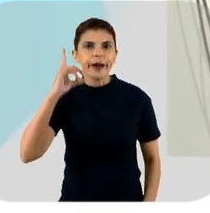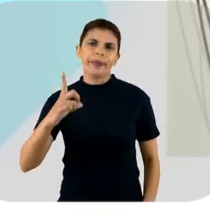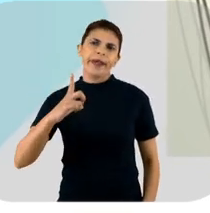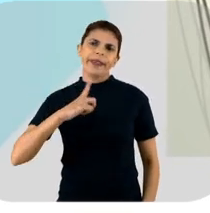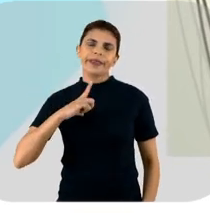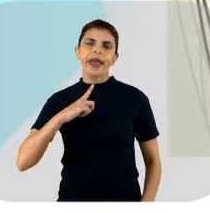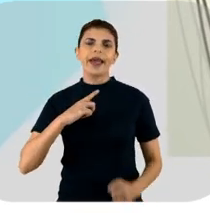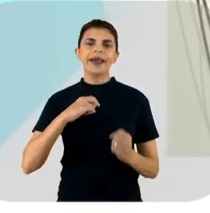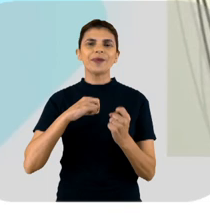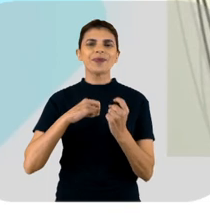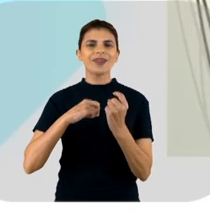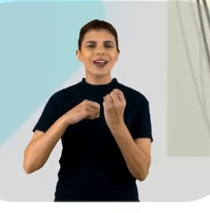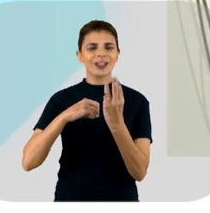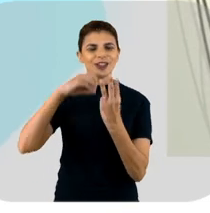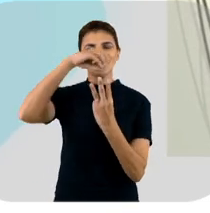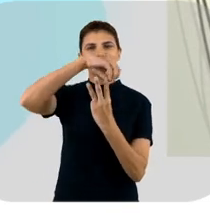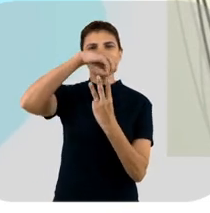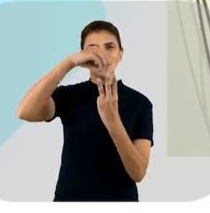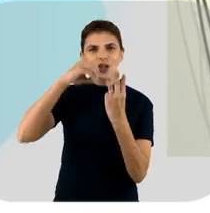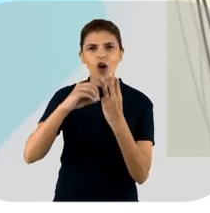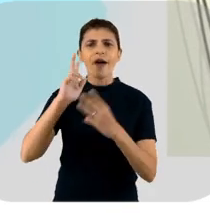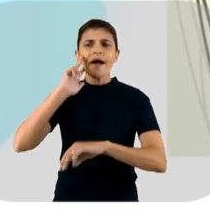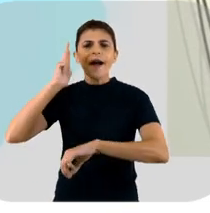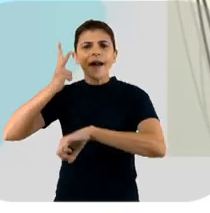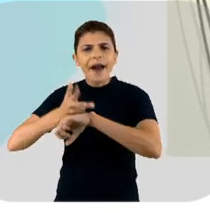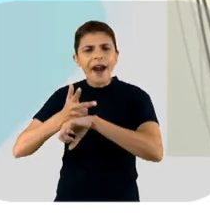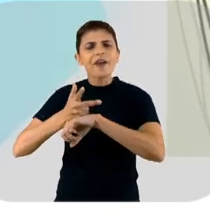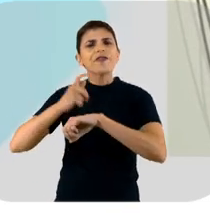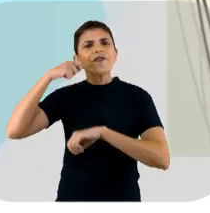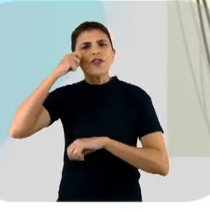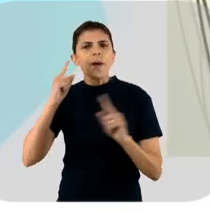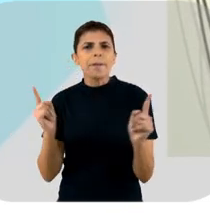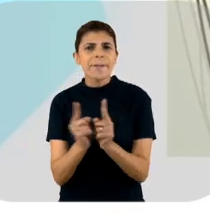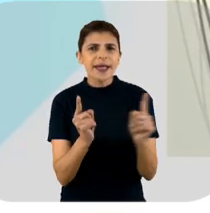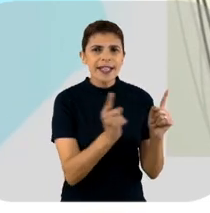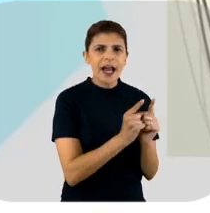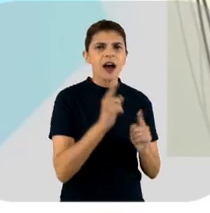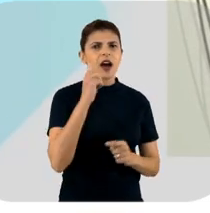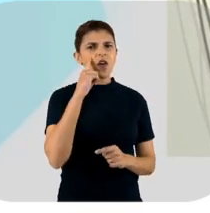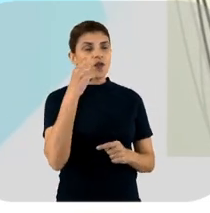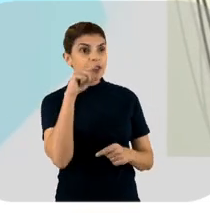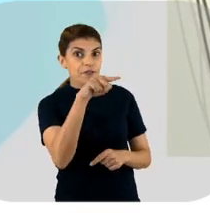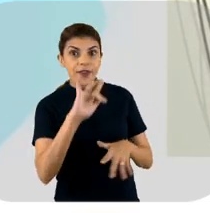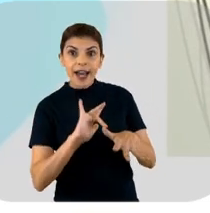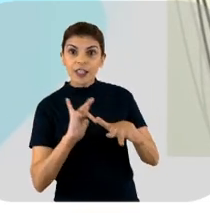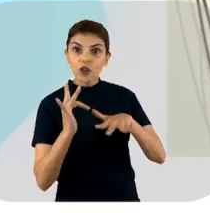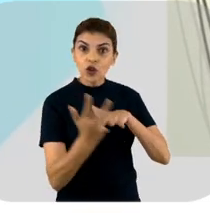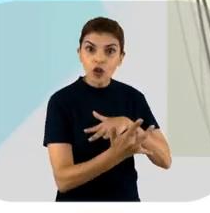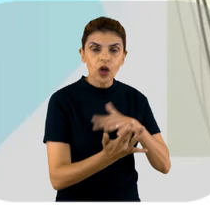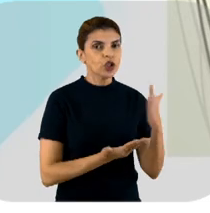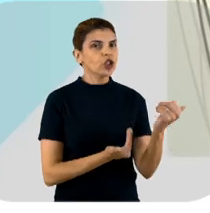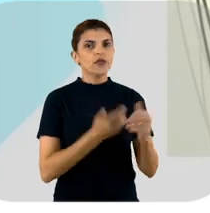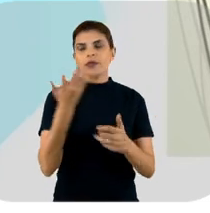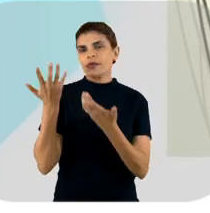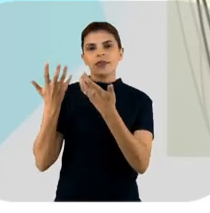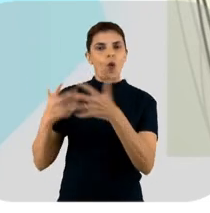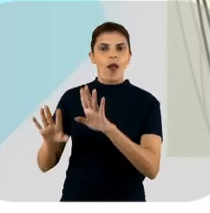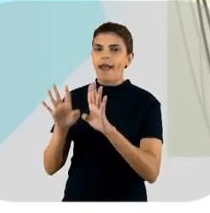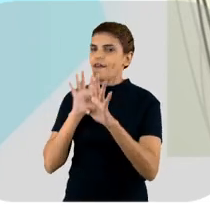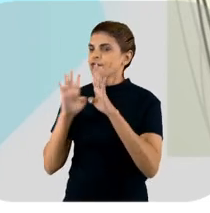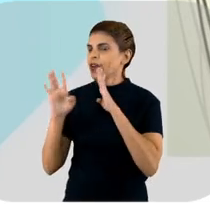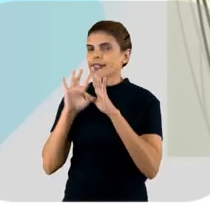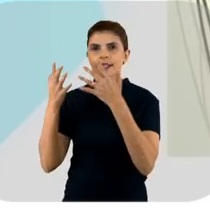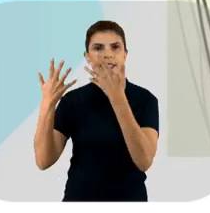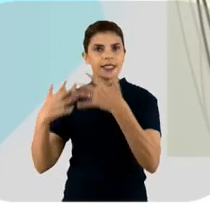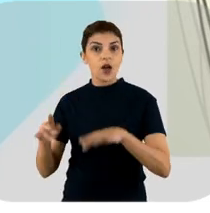no Instagram tem o Stories, e eles gravam vídeos pequenos. Aí vocês vão na rede social, os jovens já não querem